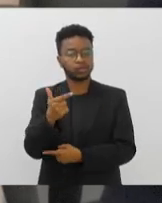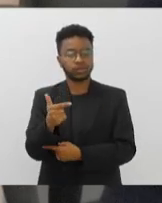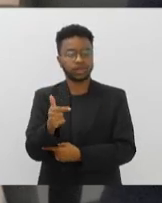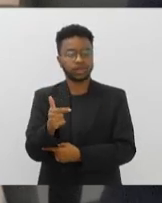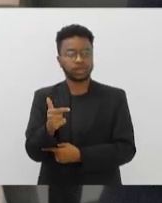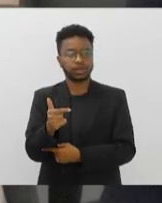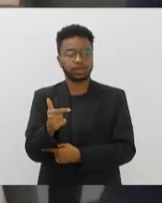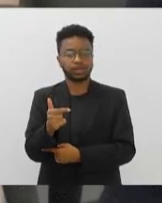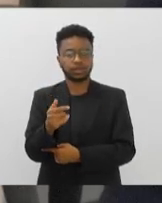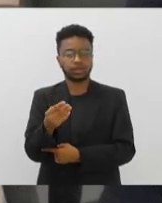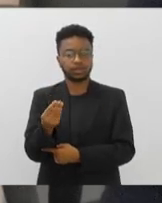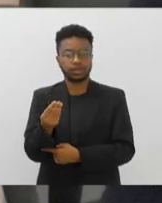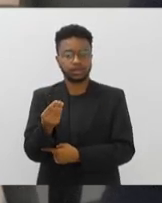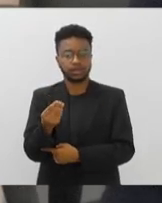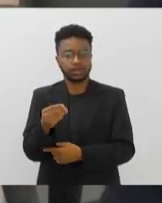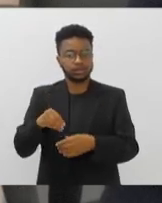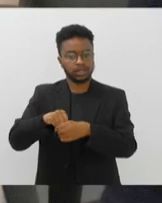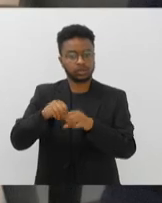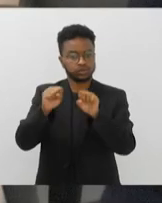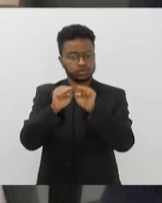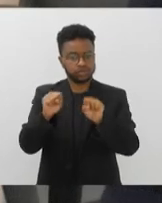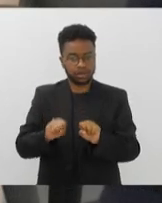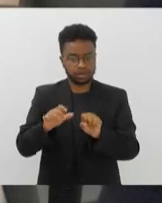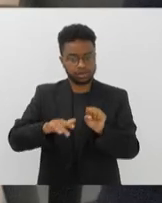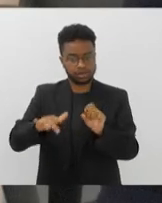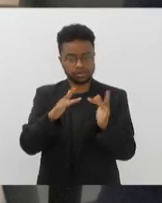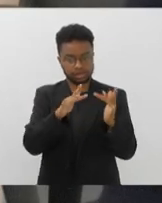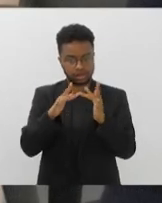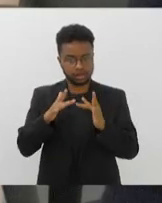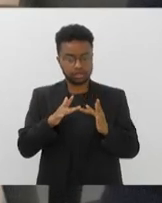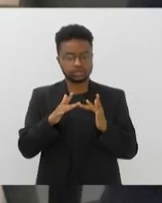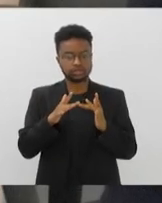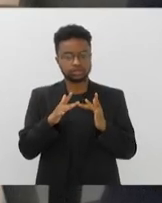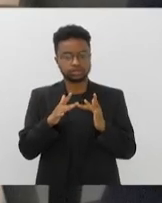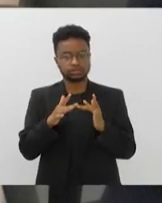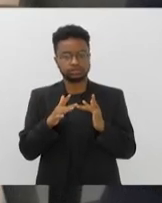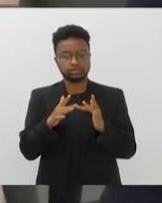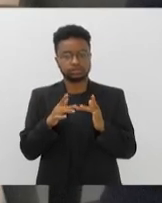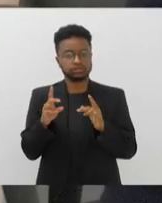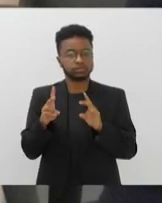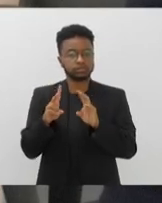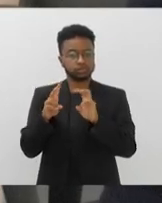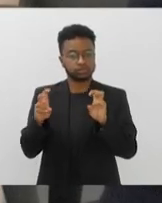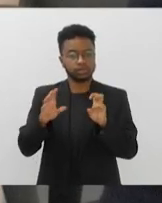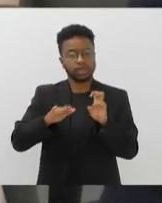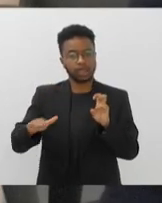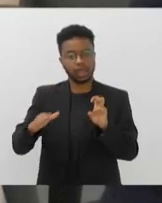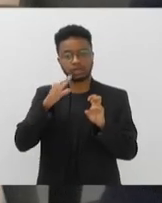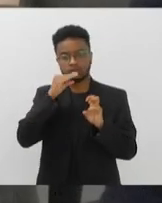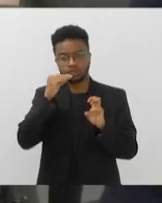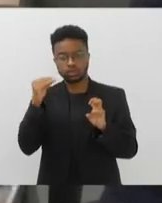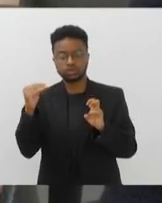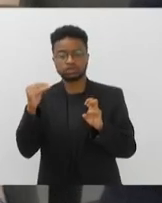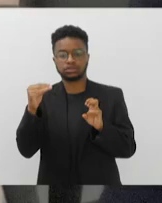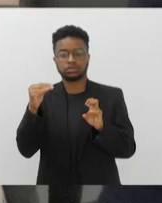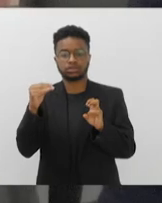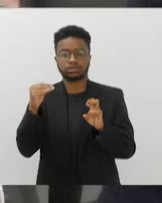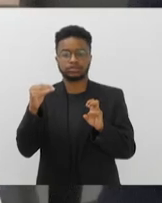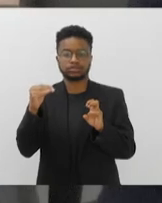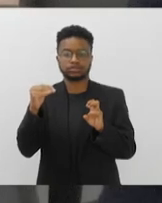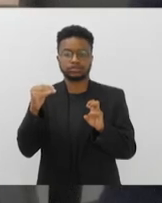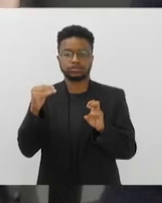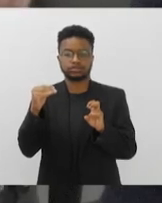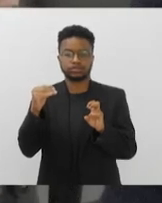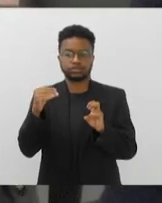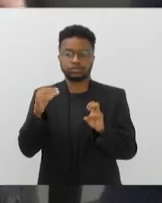eh nessa sistemática nessa rede eh em relação especificamente a criança adolescentes que estão distantes